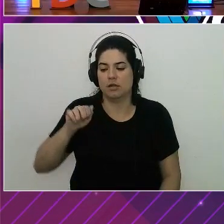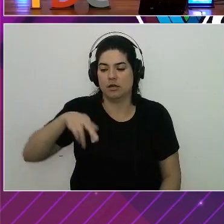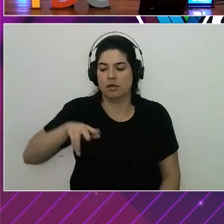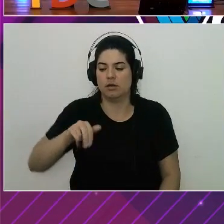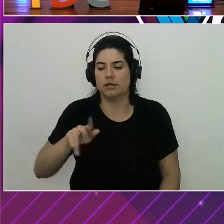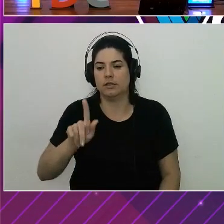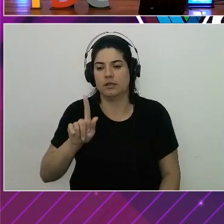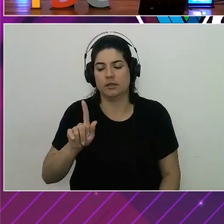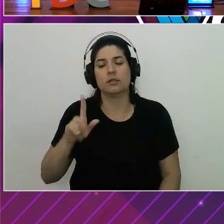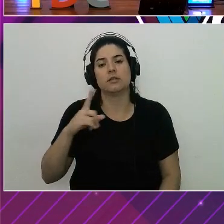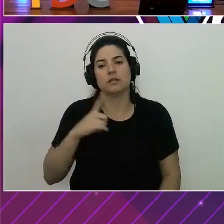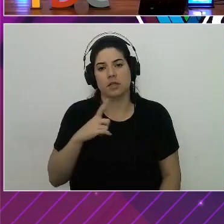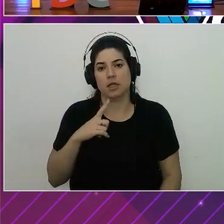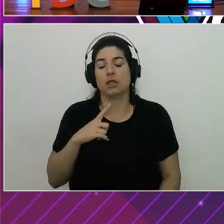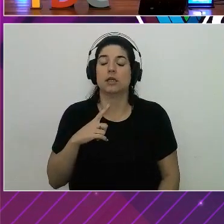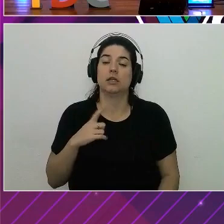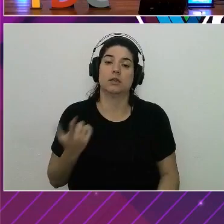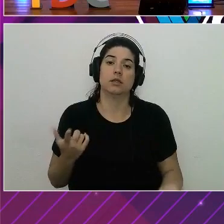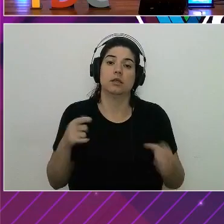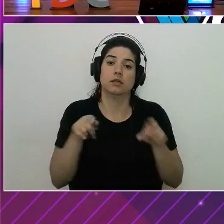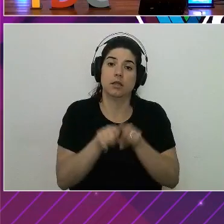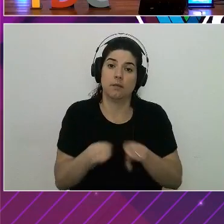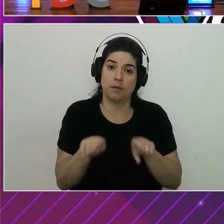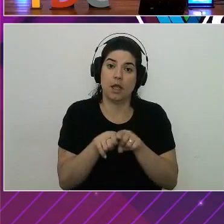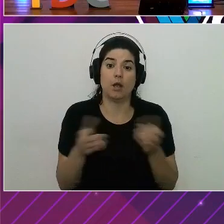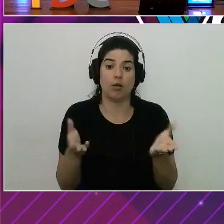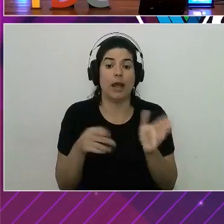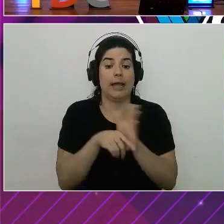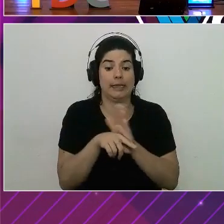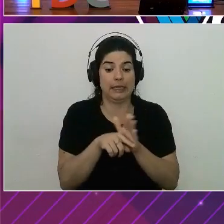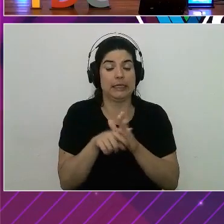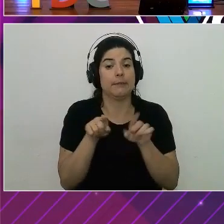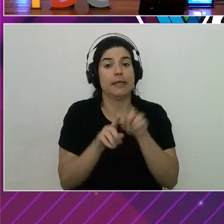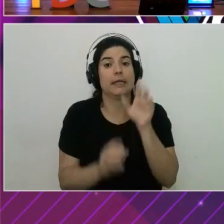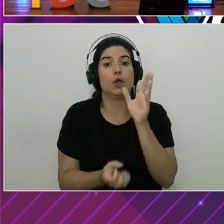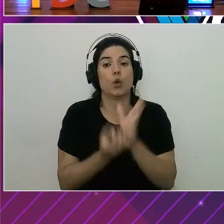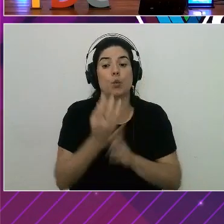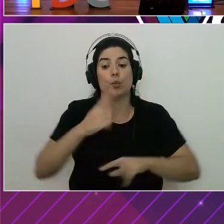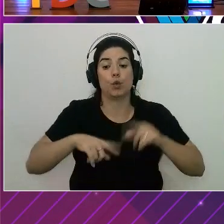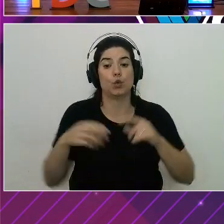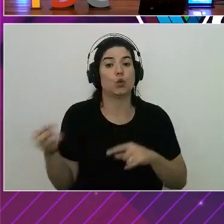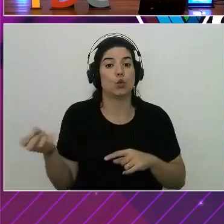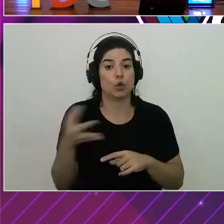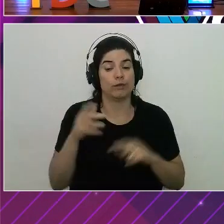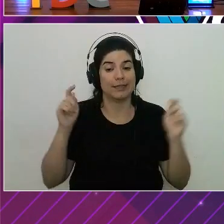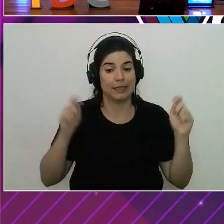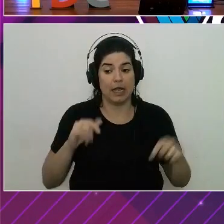gente está criando um produto novo para a Tetris que ele vai conseguir dizer para o cliente dele